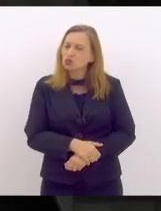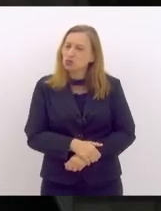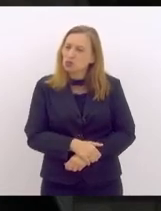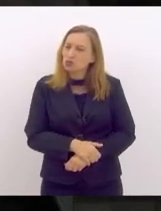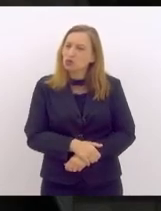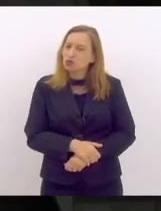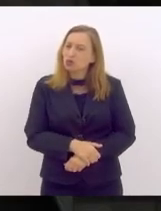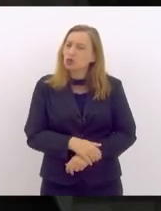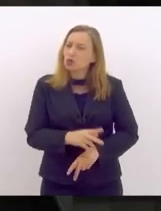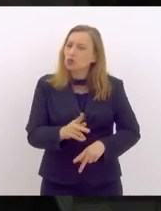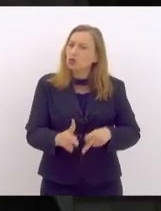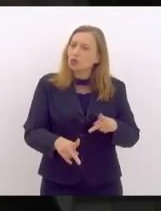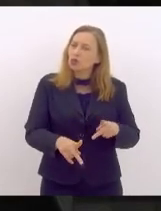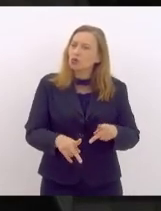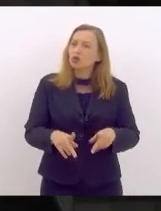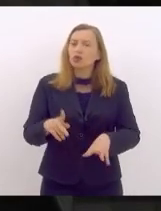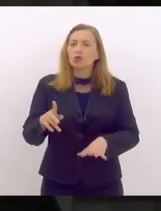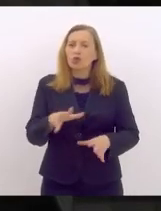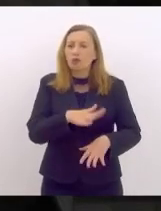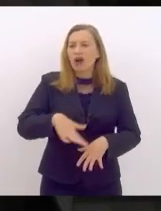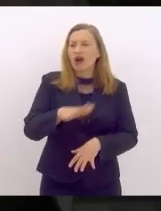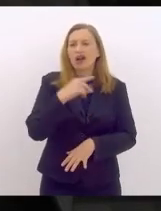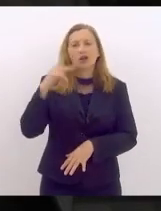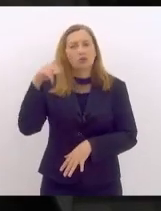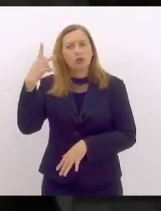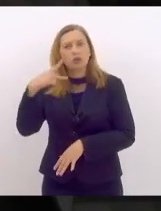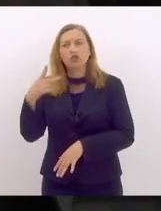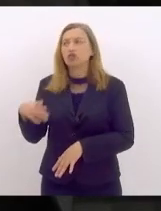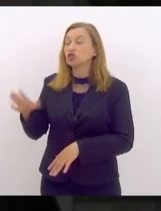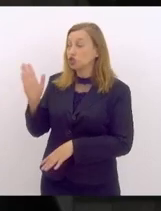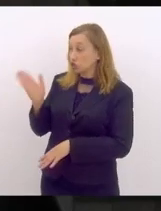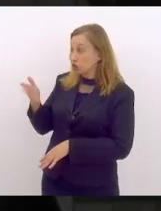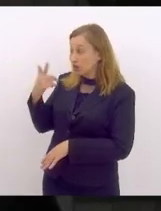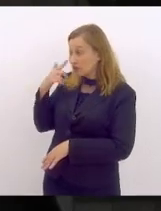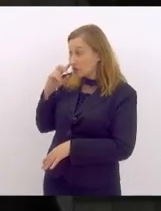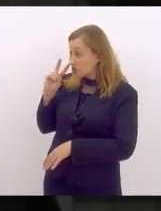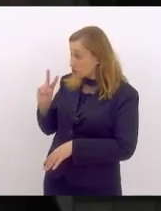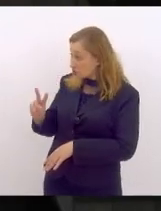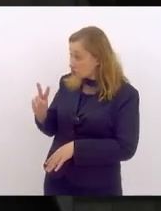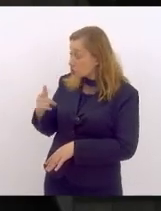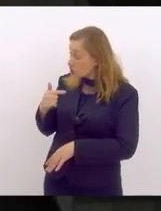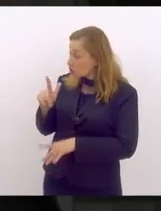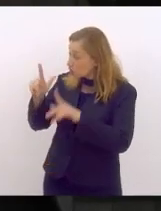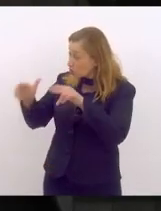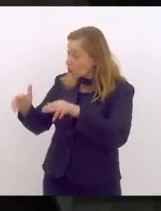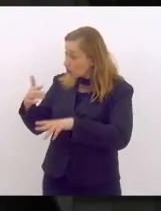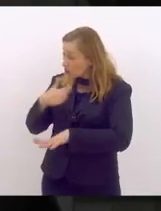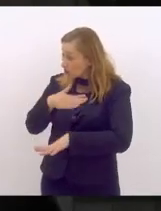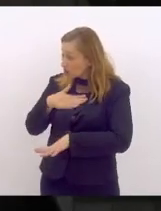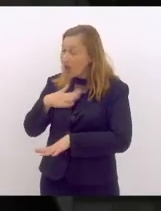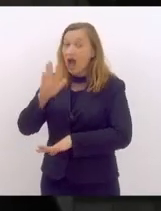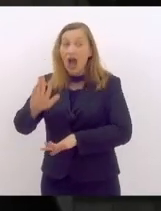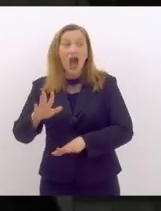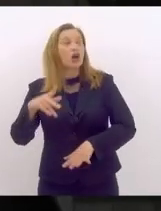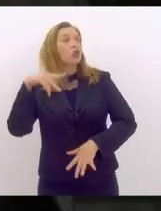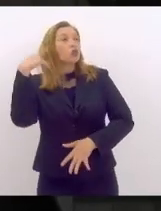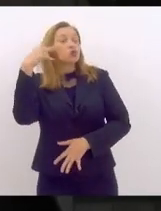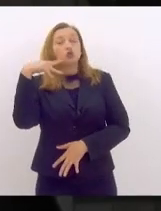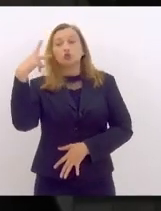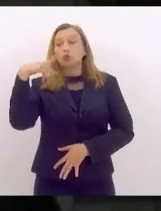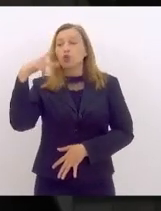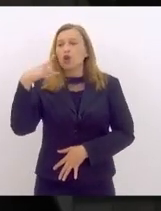política chora já deve ter ouvido como eu já ouvi aos políticos